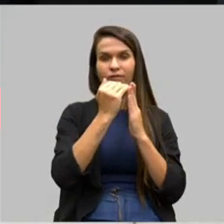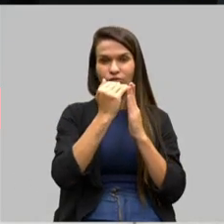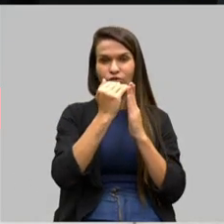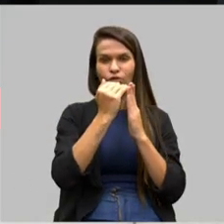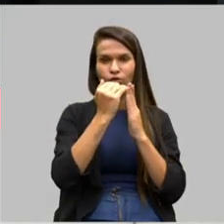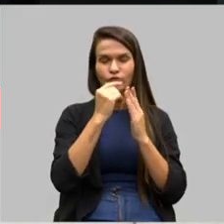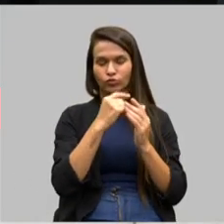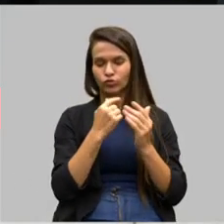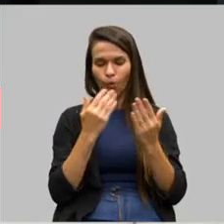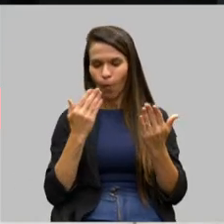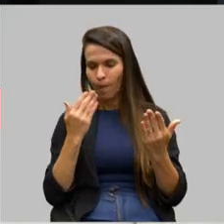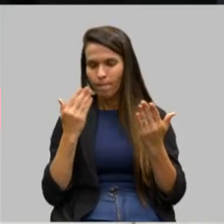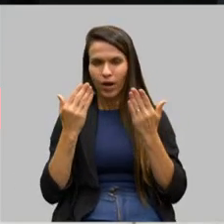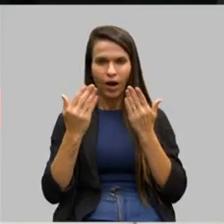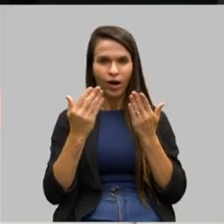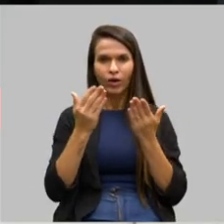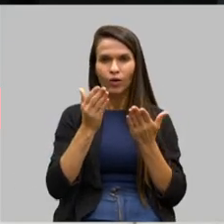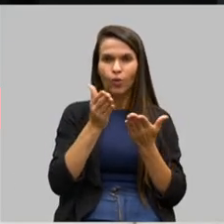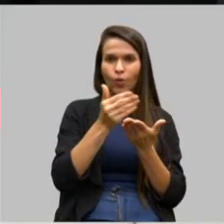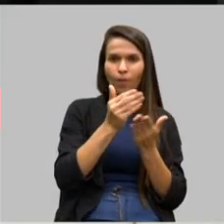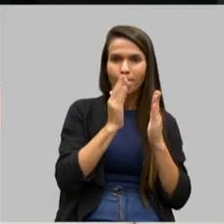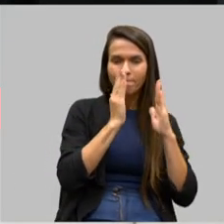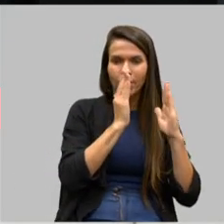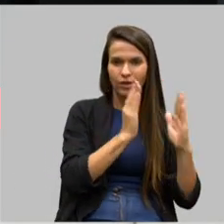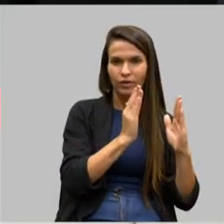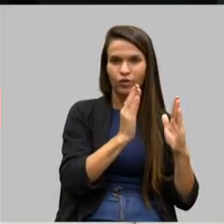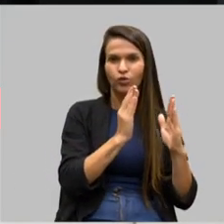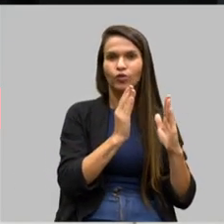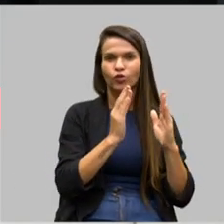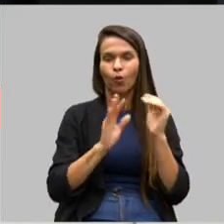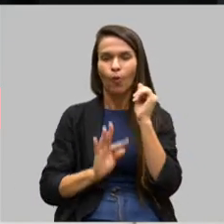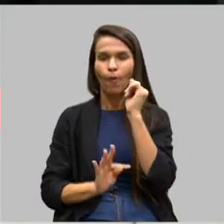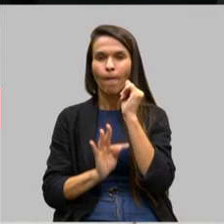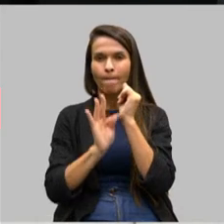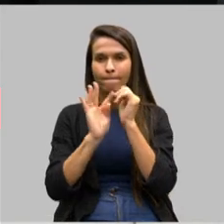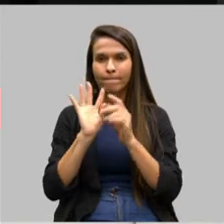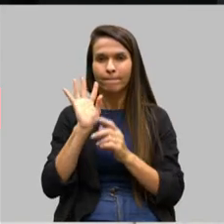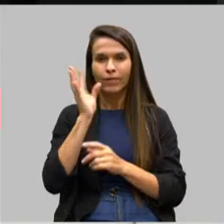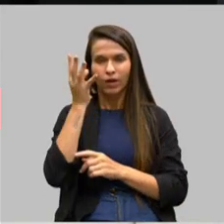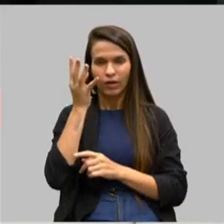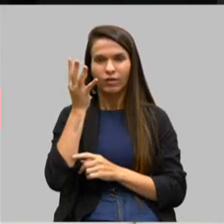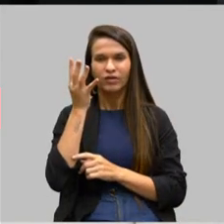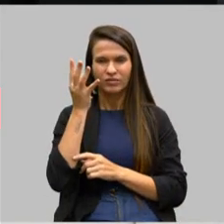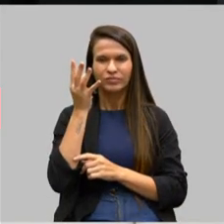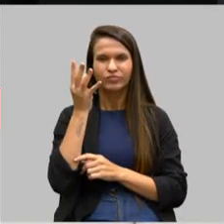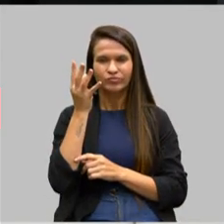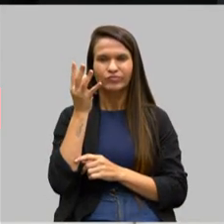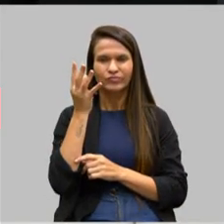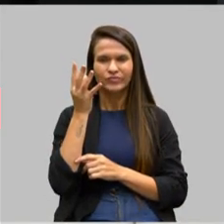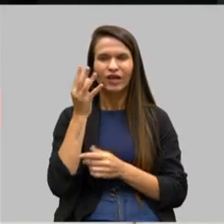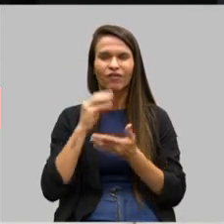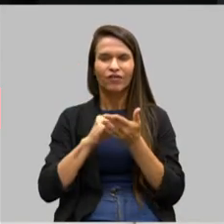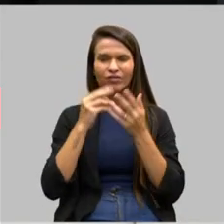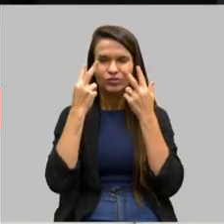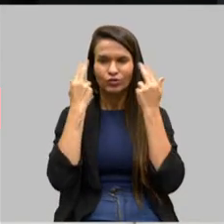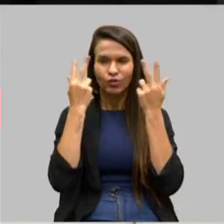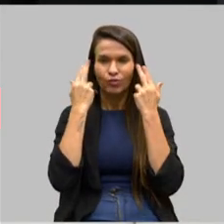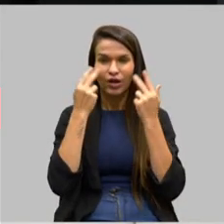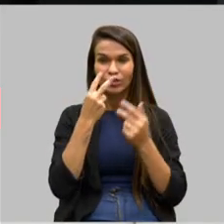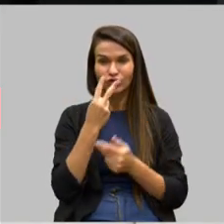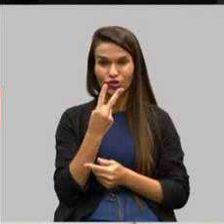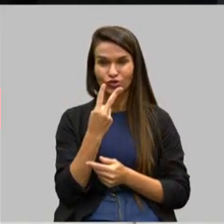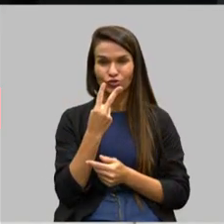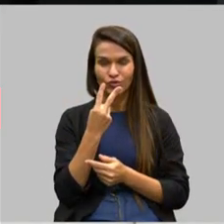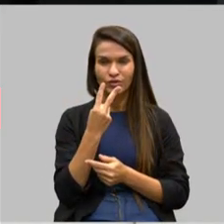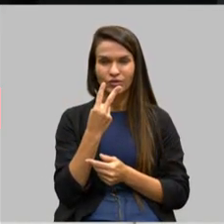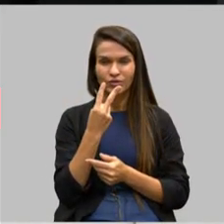compara um dado período com uma climatologia, a gente chama de anomalia. Essa anomalia foi de 2 graus